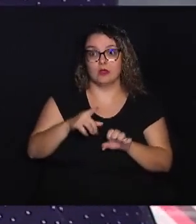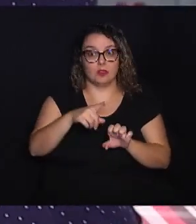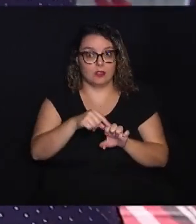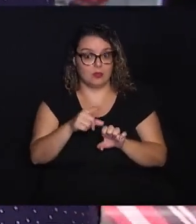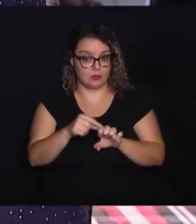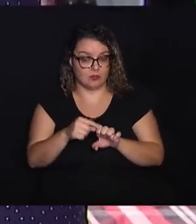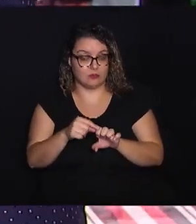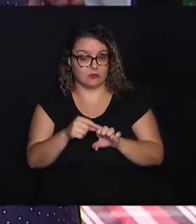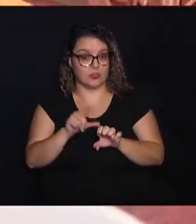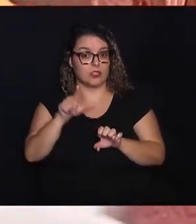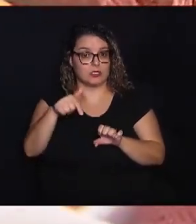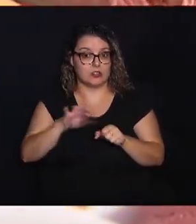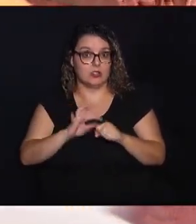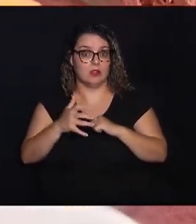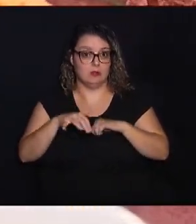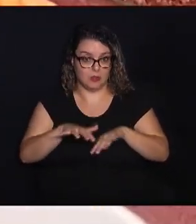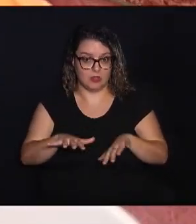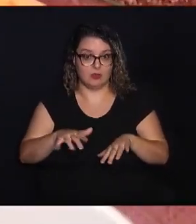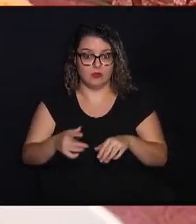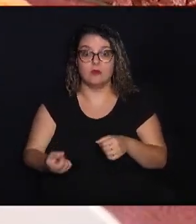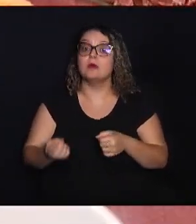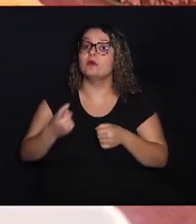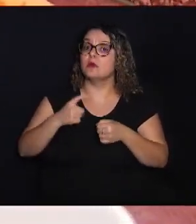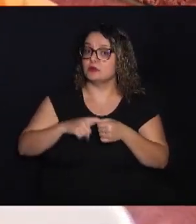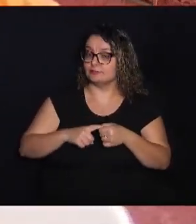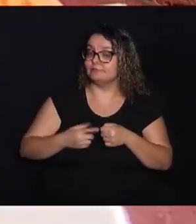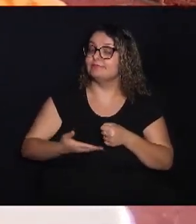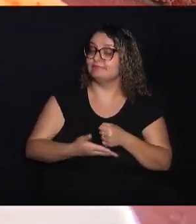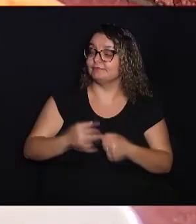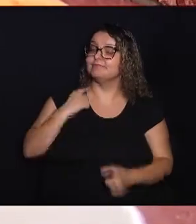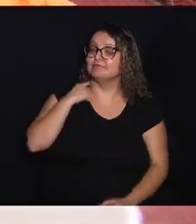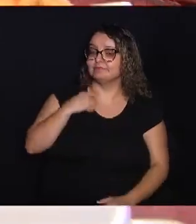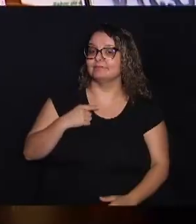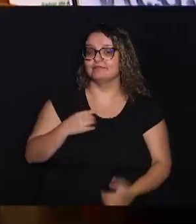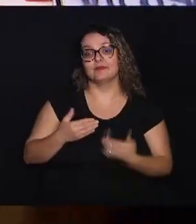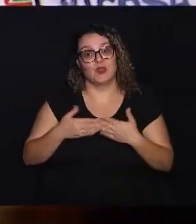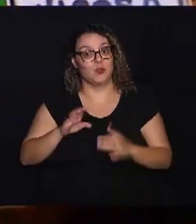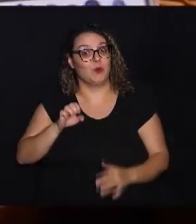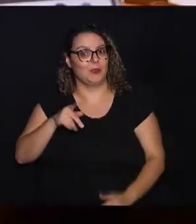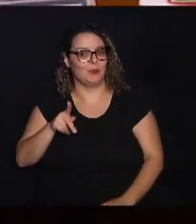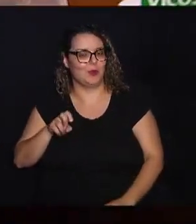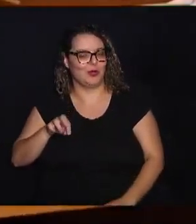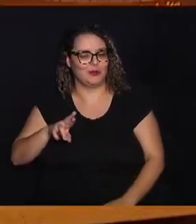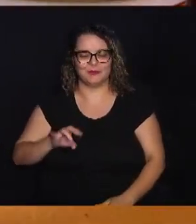que, após a pandemia, voltou às raízes mineiras e abriu um empório.